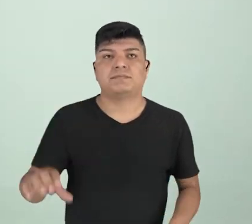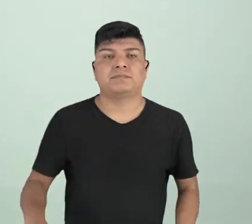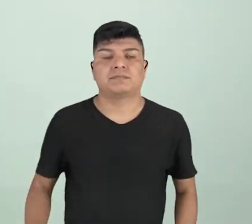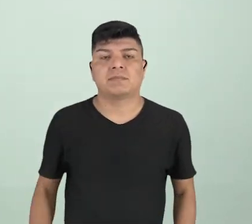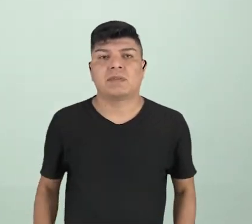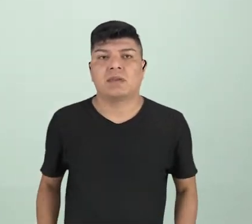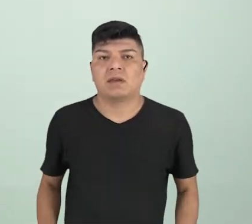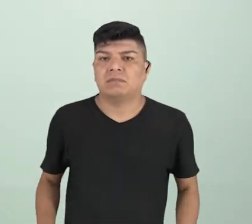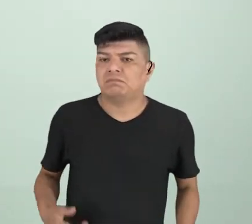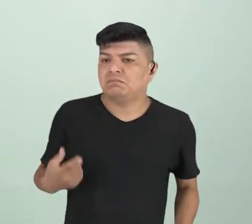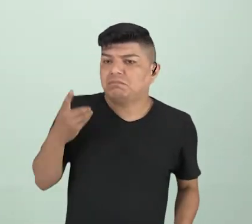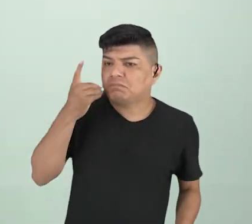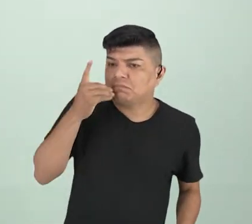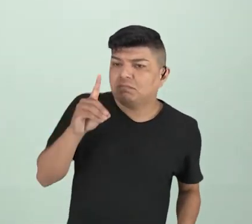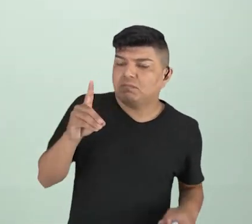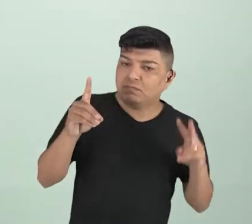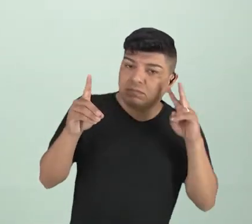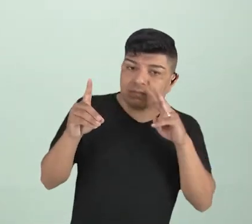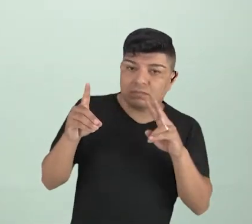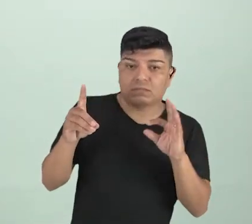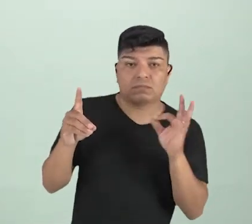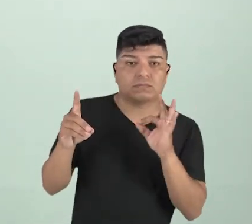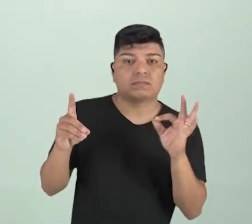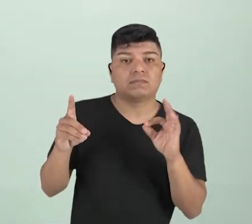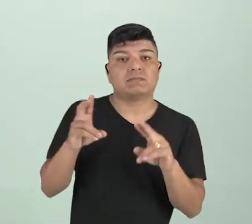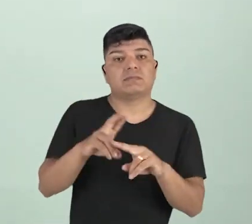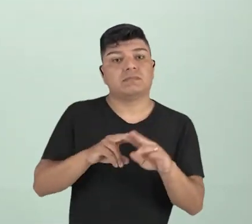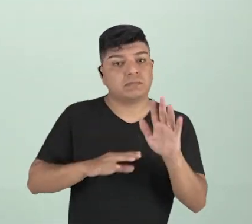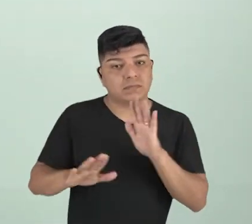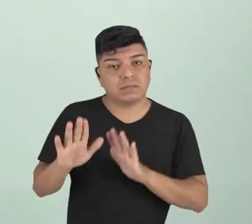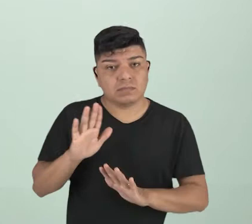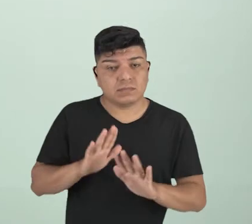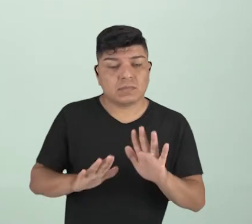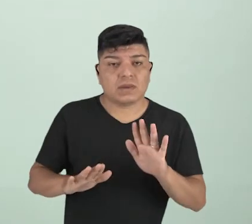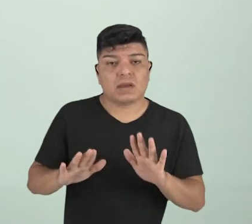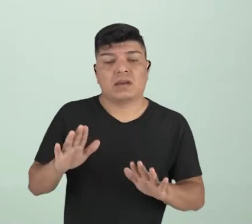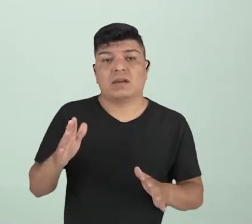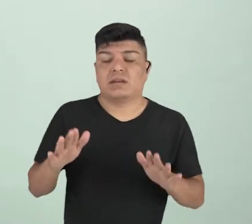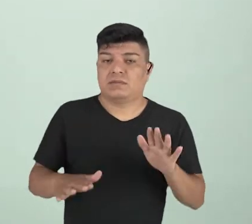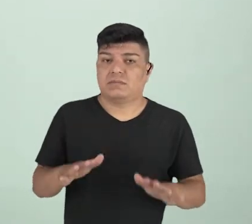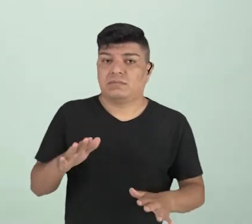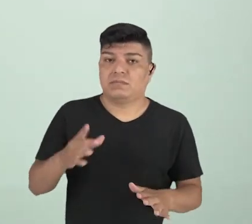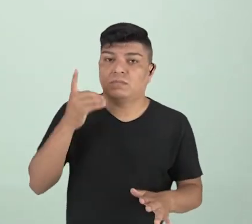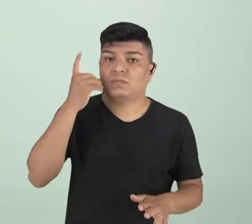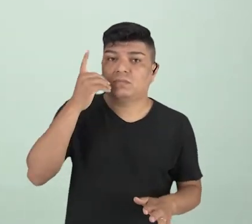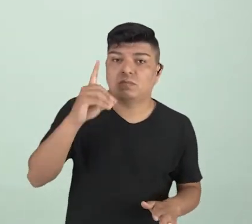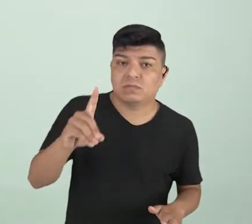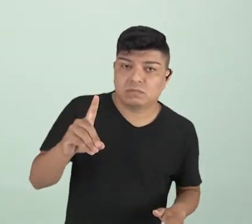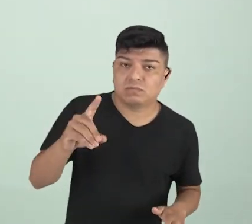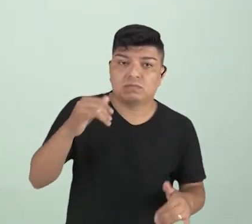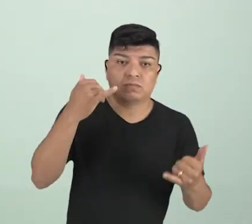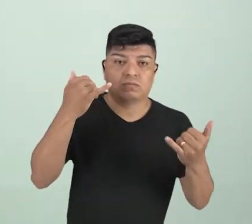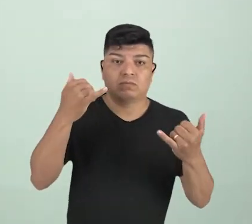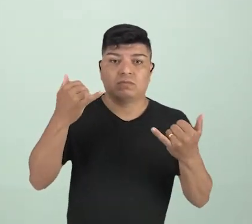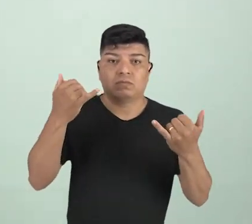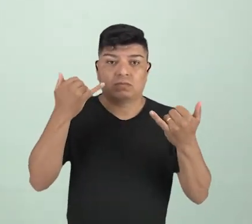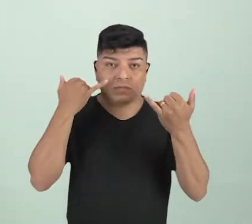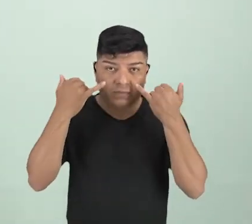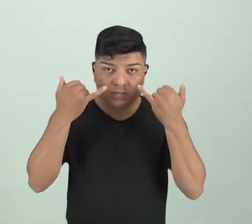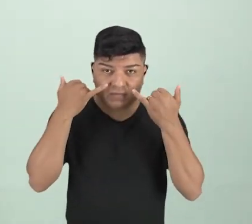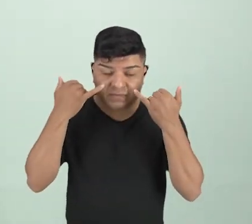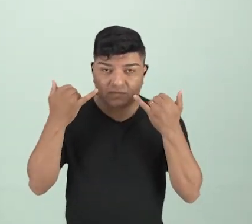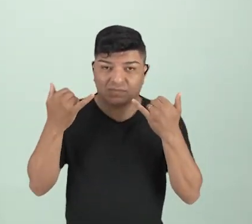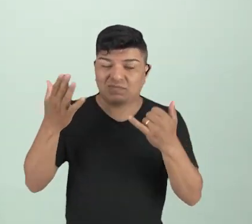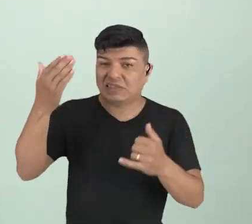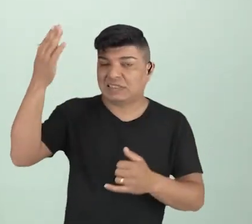e você não olhou a data. Tem que ter cuidado, porque dependendo, ele pode trazer notícias desatualizadas. Aí